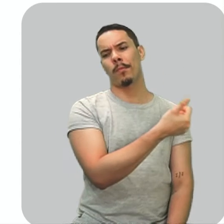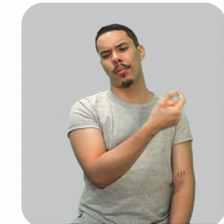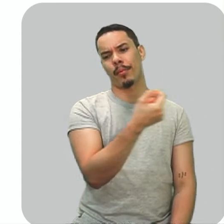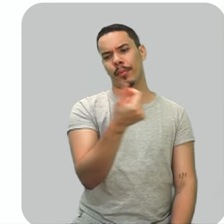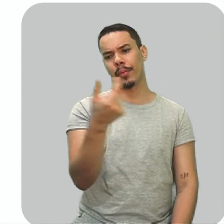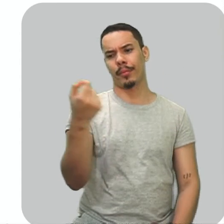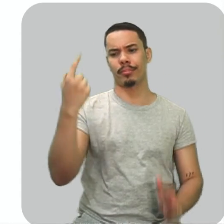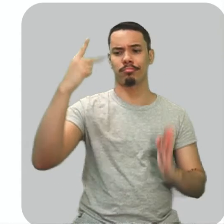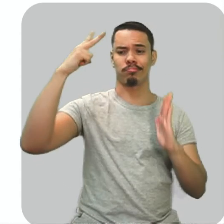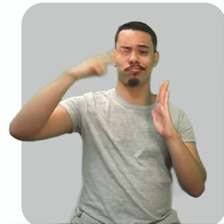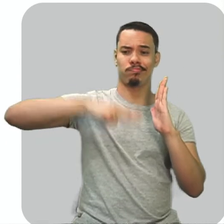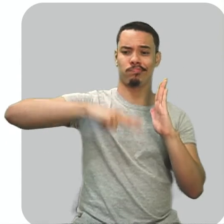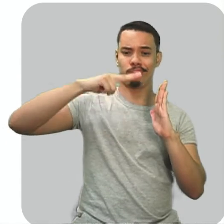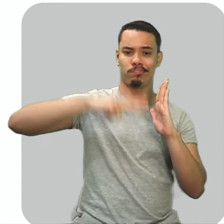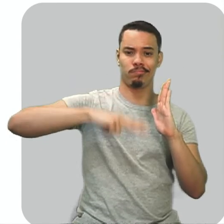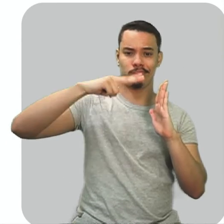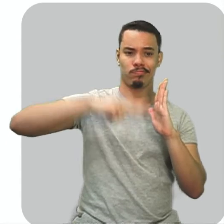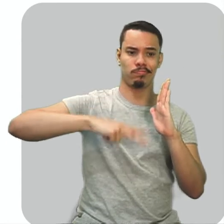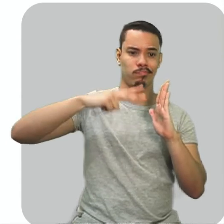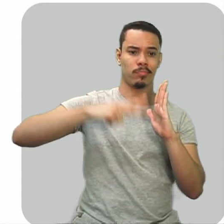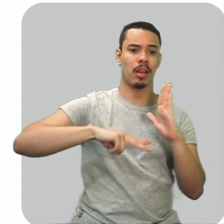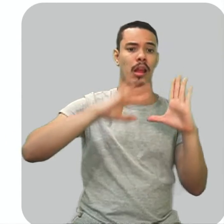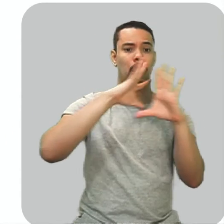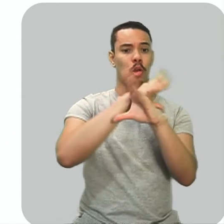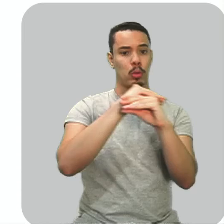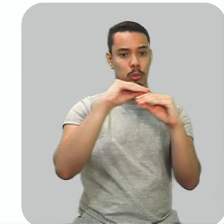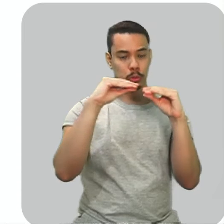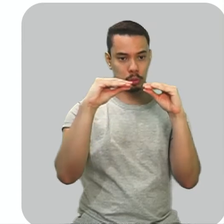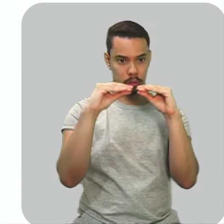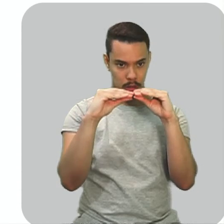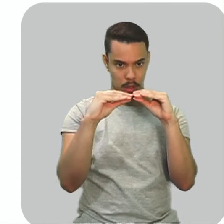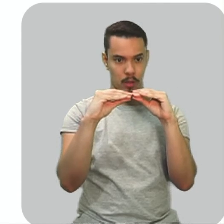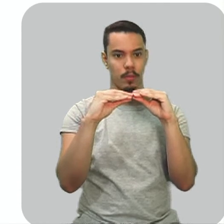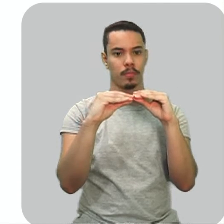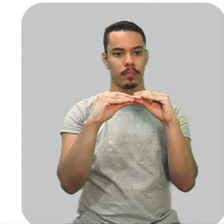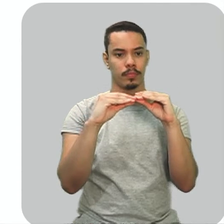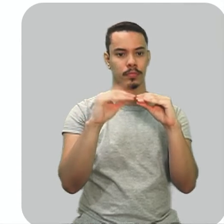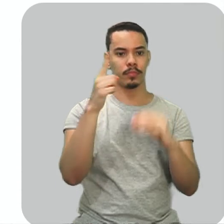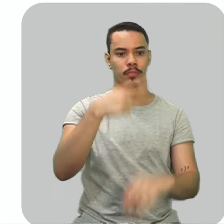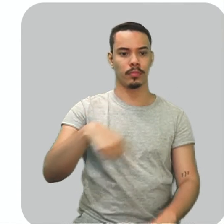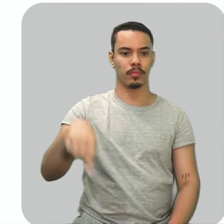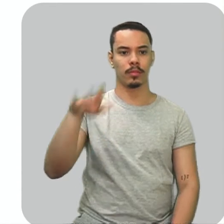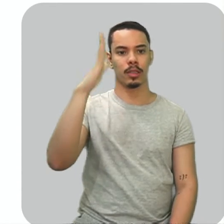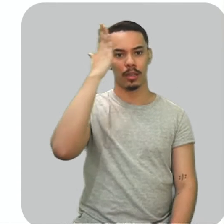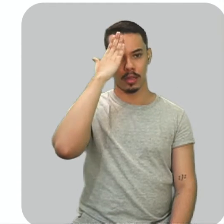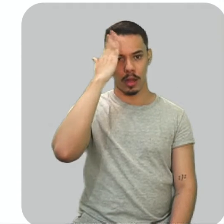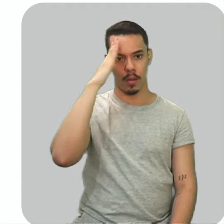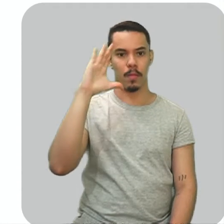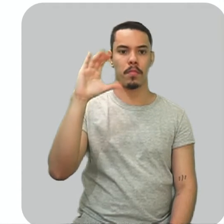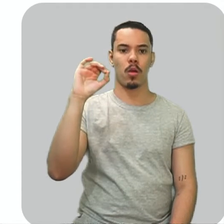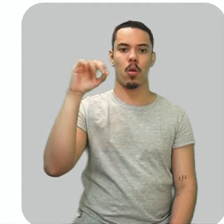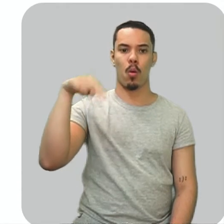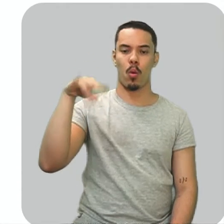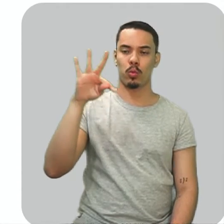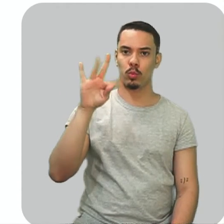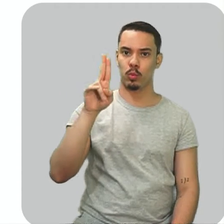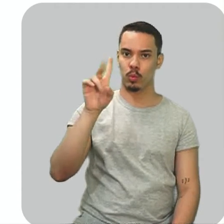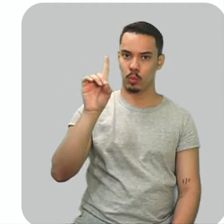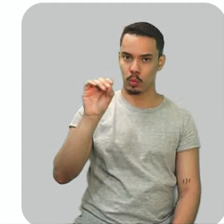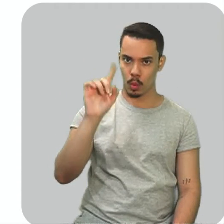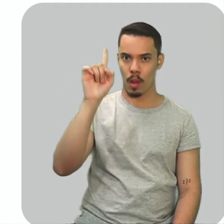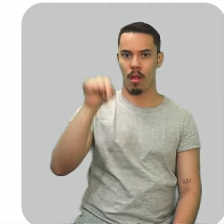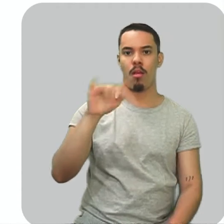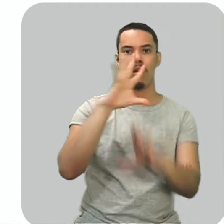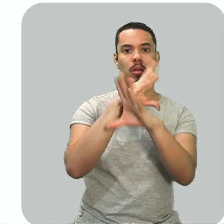coleiro o ar conjunção que você já sabe que é com tudo e quando aqui